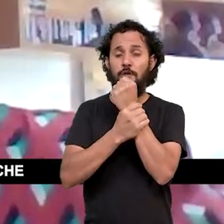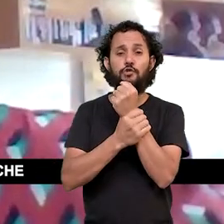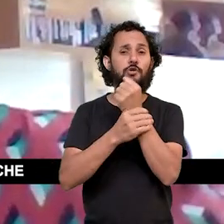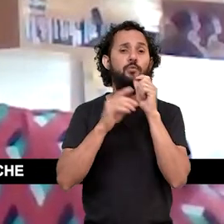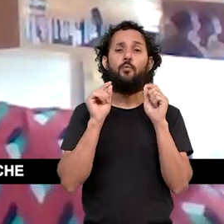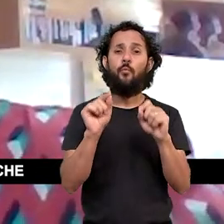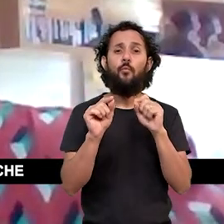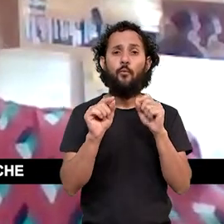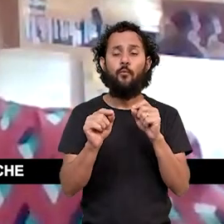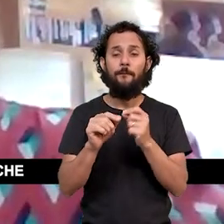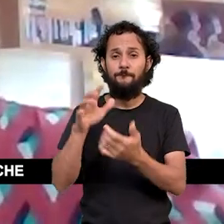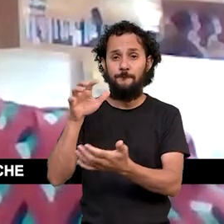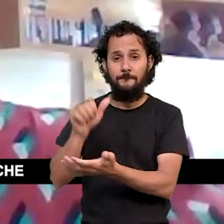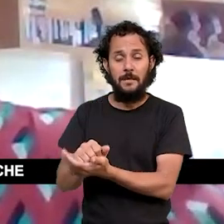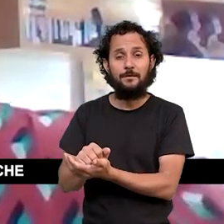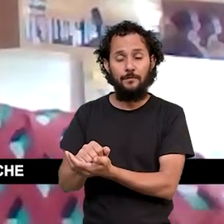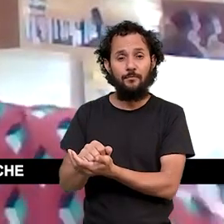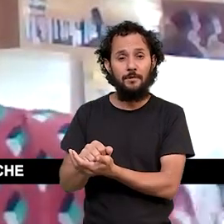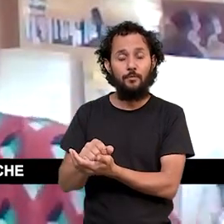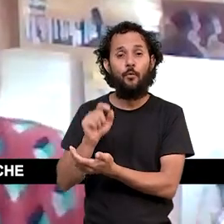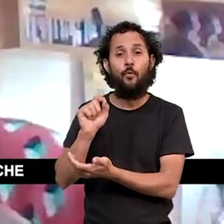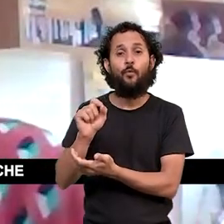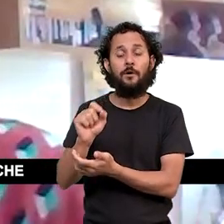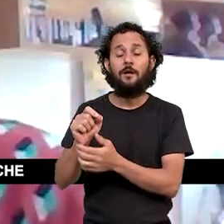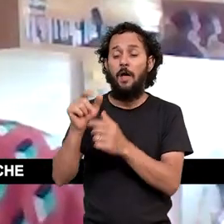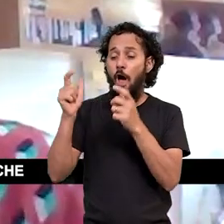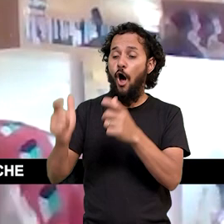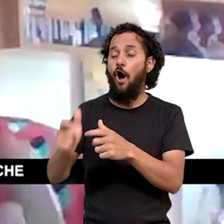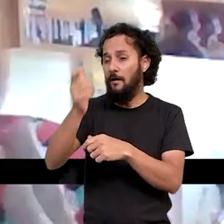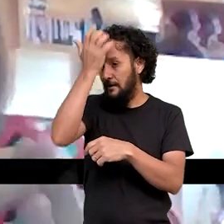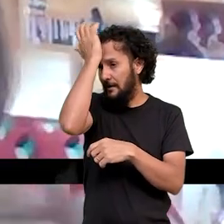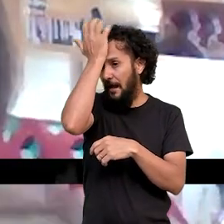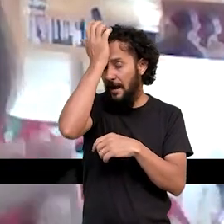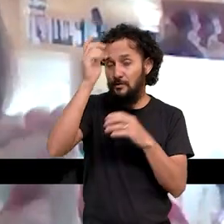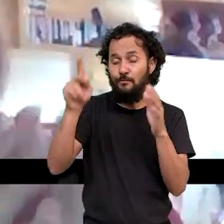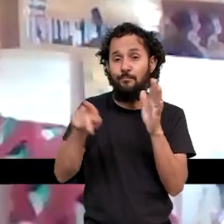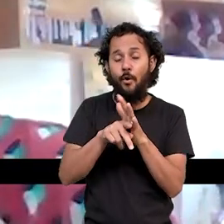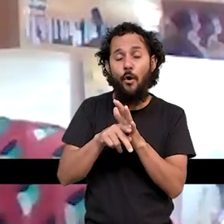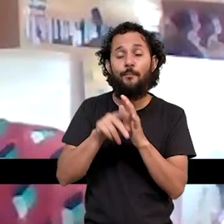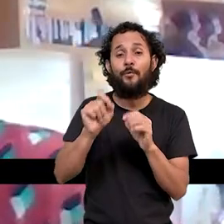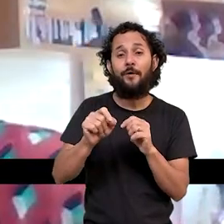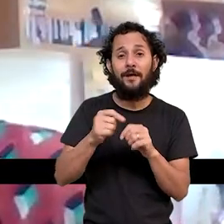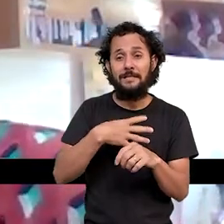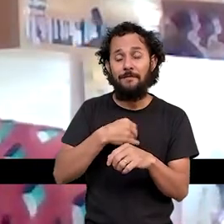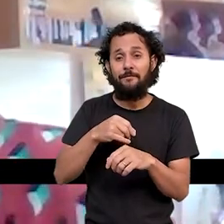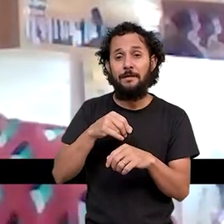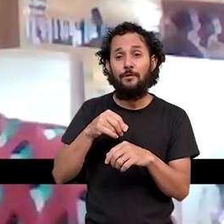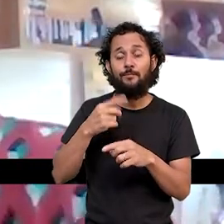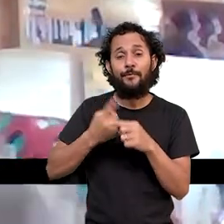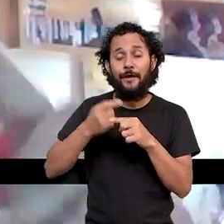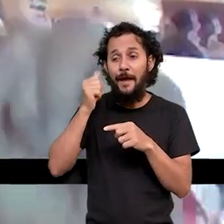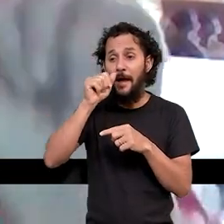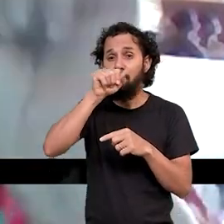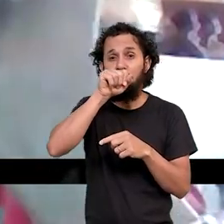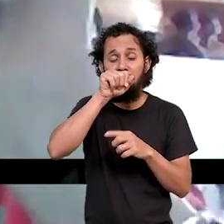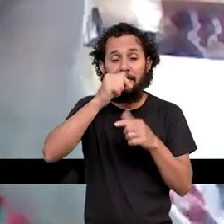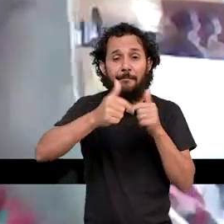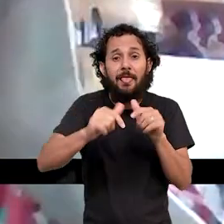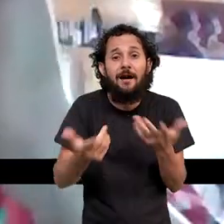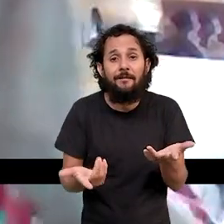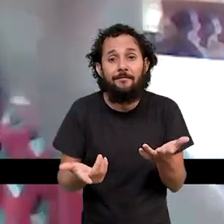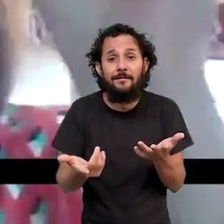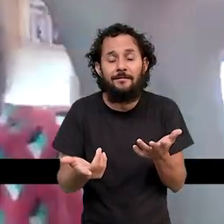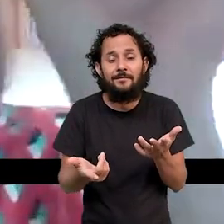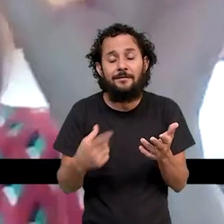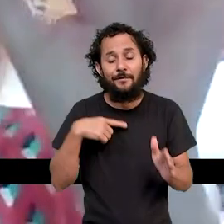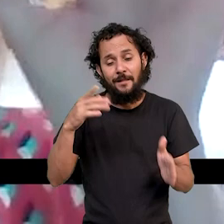garantia de matrícula em creche para as filhas das mães trabalhadoras. Então, pensem